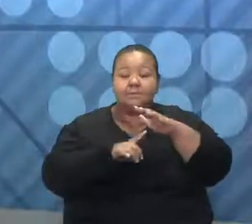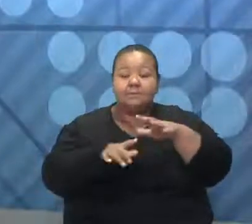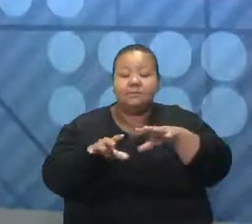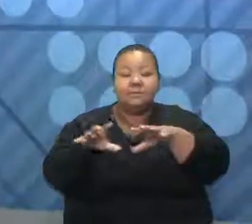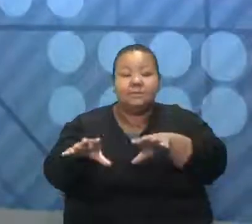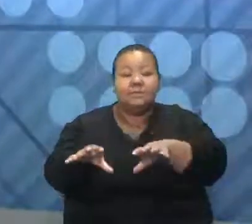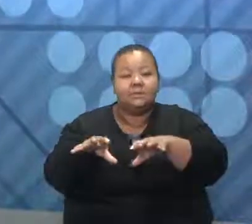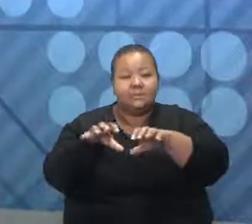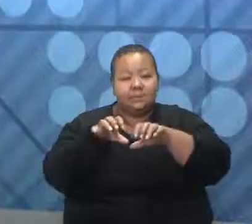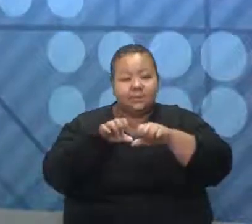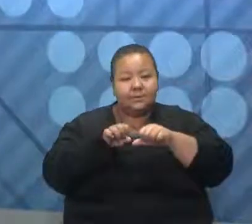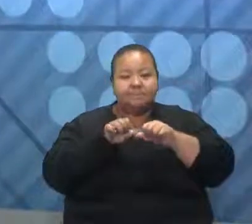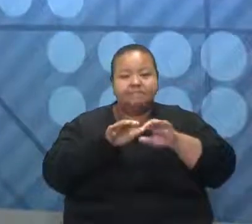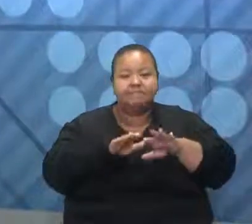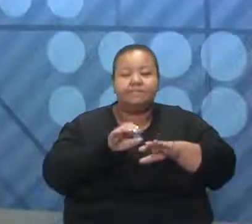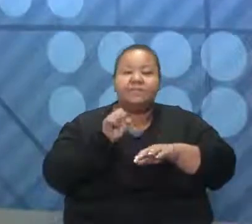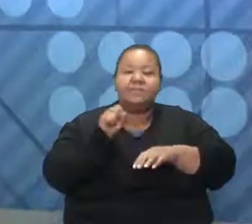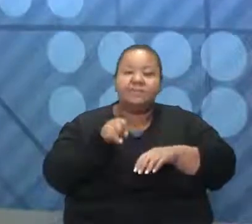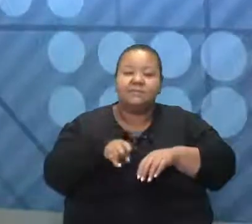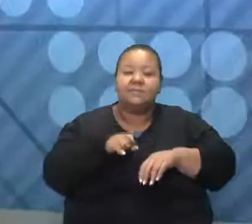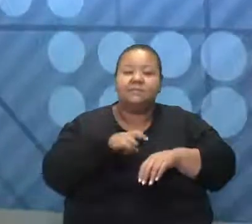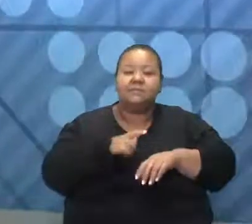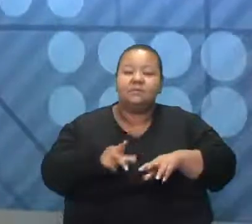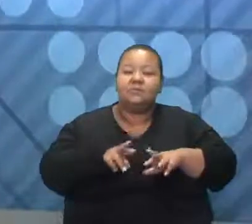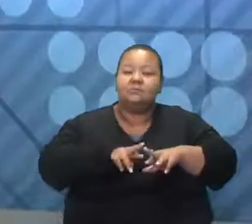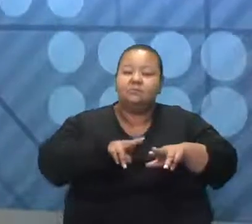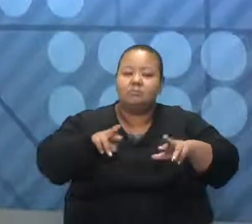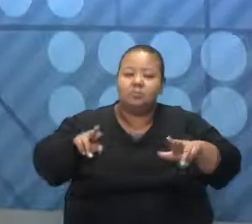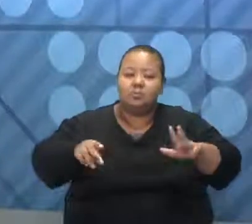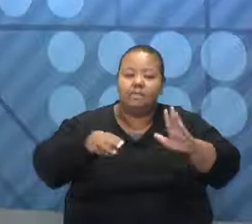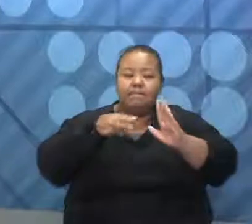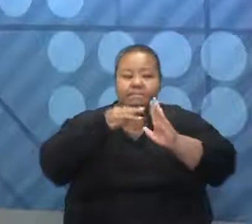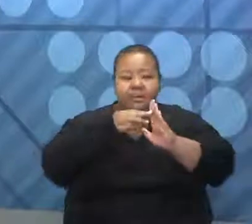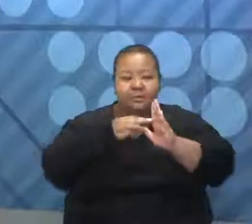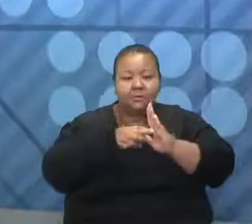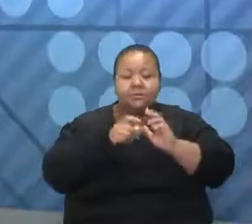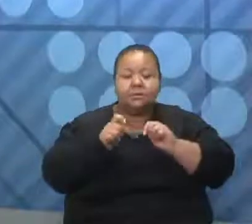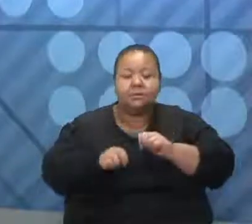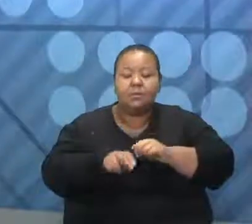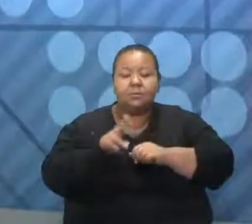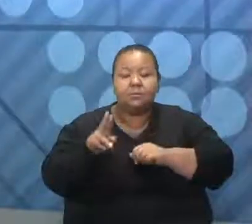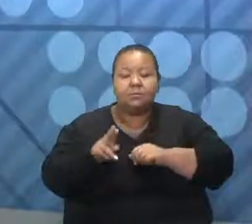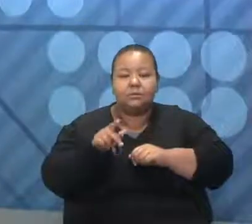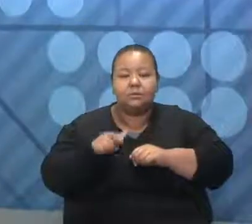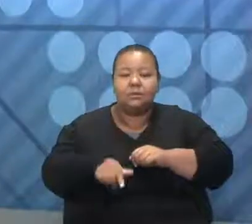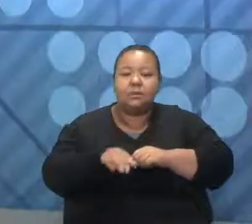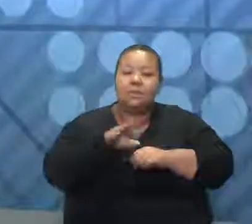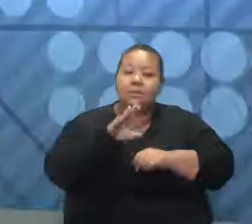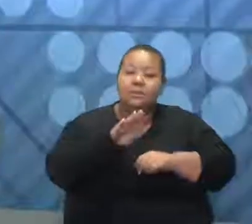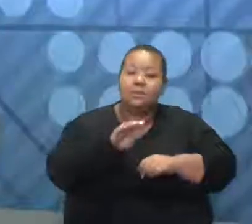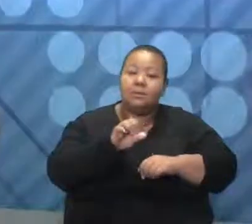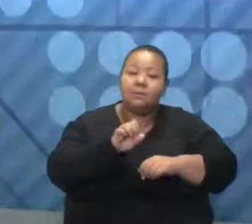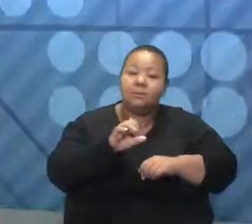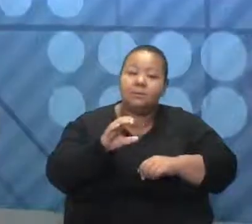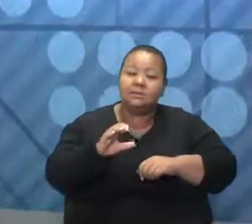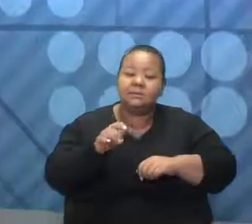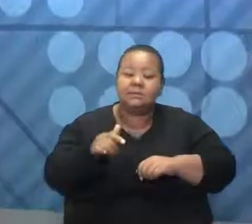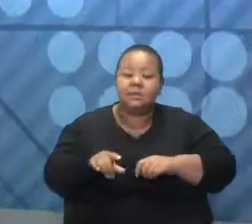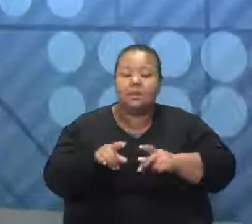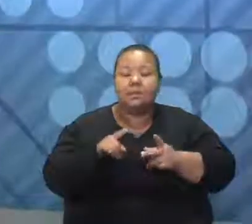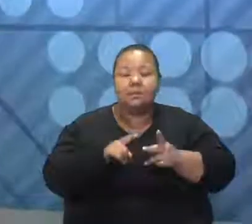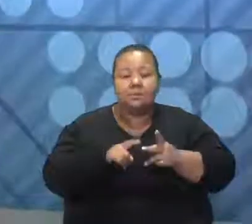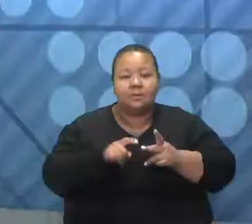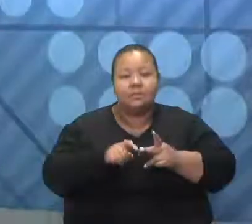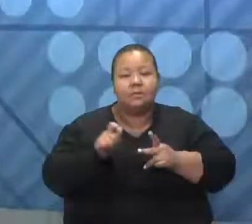busca reter sim. E aí eu tenho diversas metodologias que eu posso utilizar, o Balance Scorecard, ele é um deles, o Scanja é